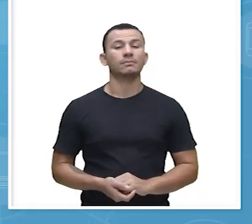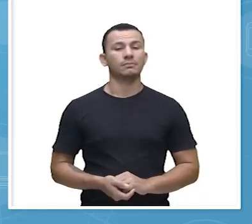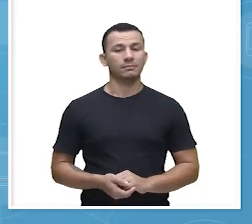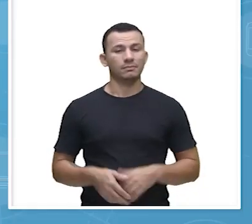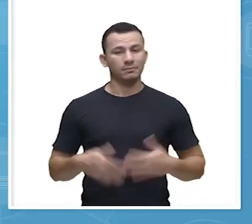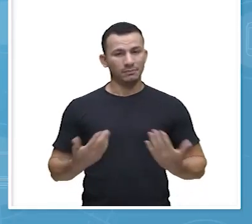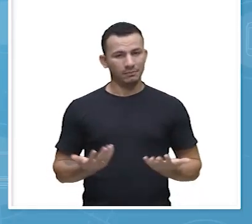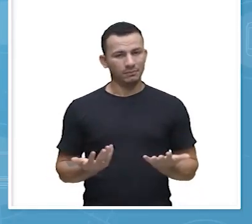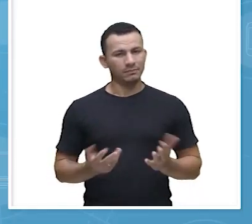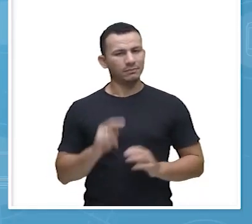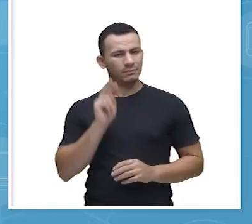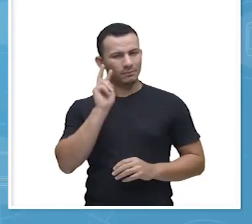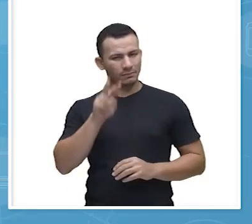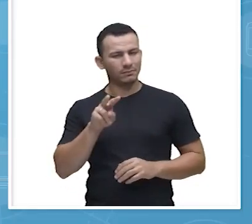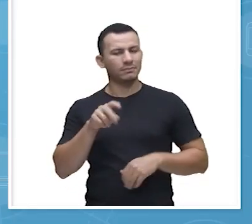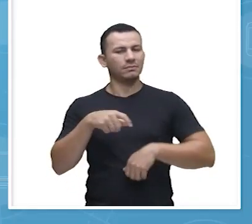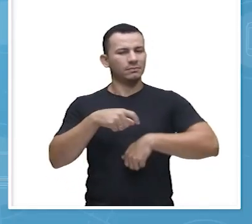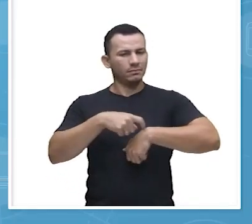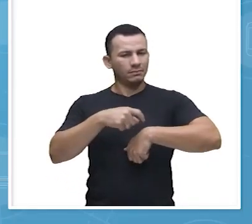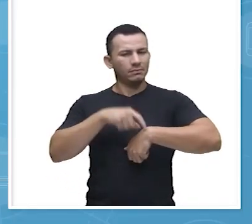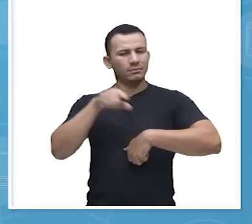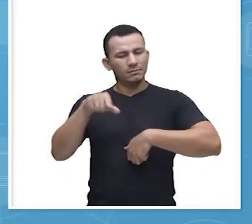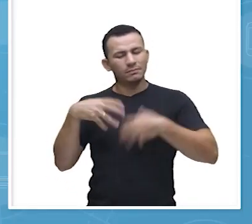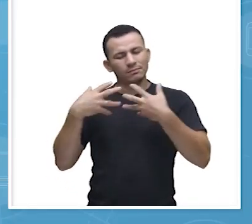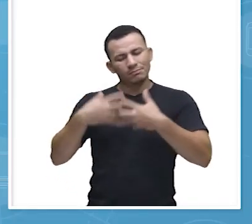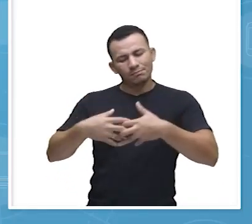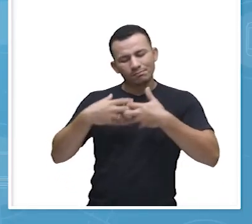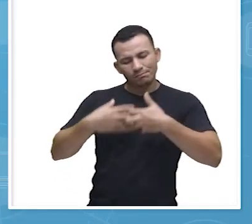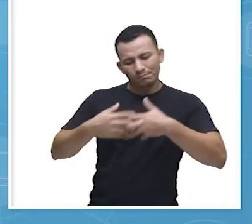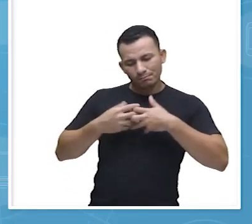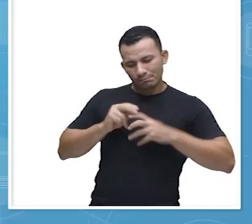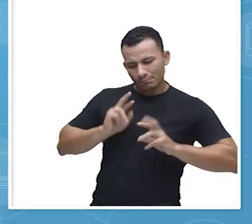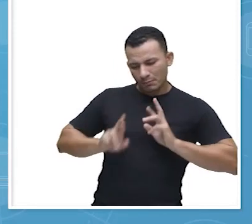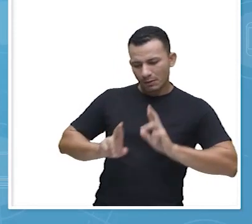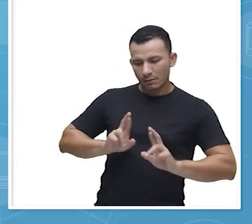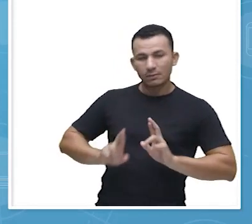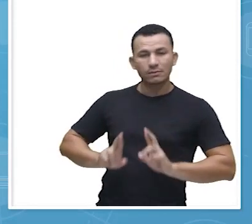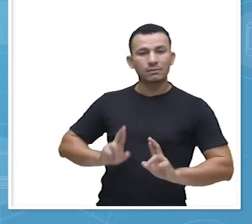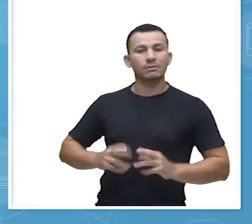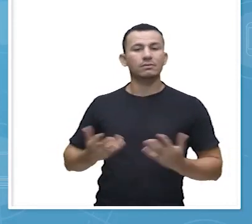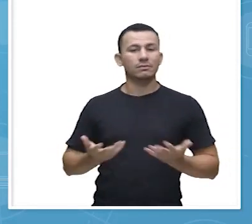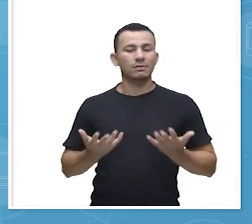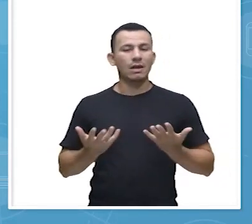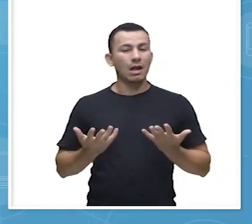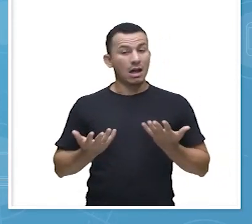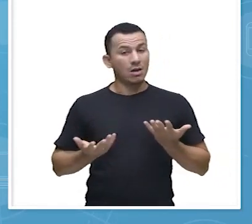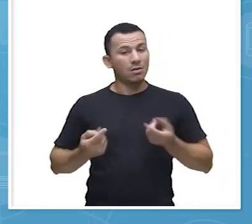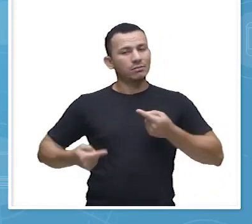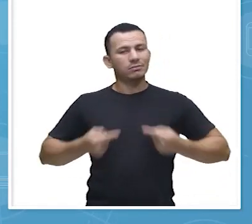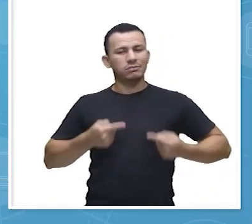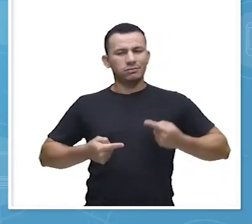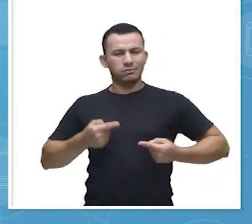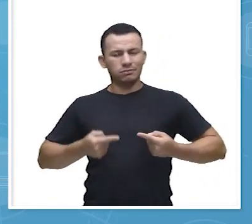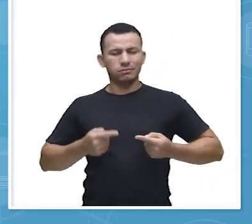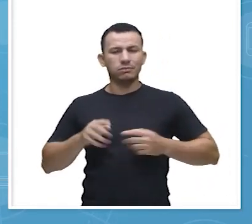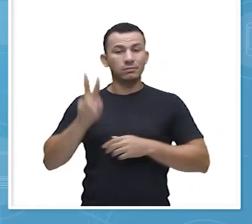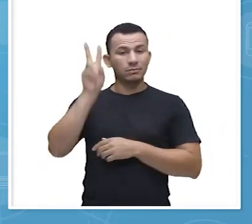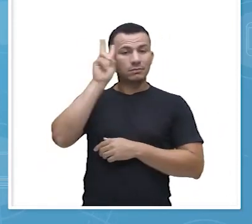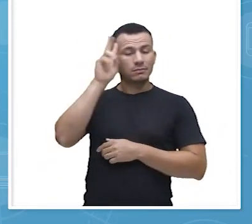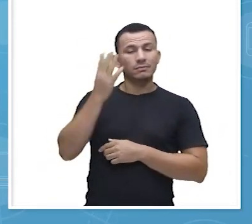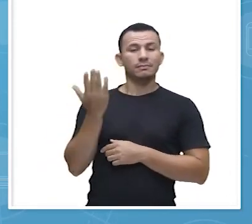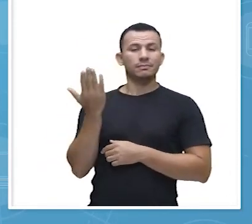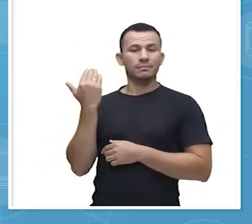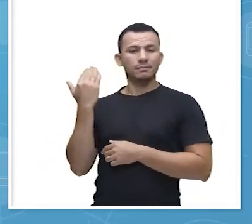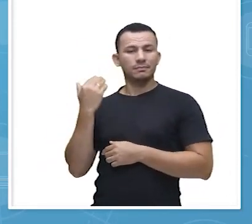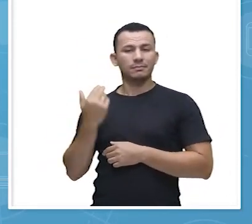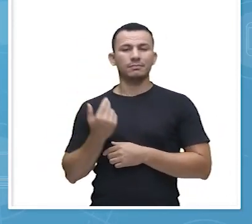Então, tivemos aí esse breve momento para realizar a atividade e agora a gente vai comentar. Só lembrando, na nossa última aula, nós